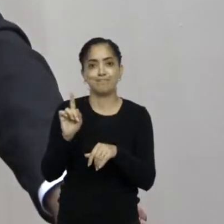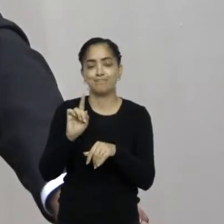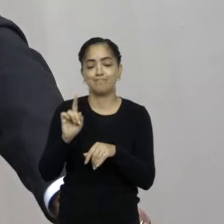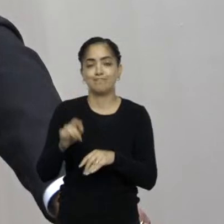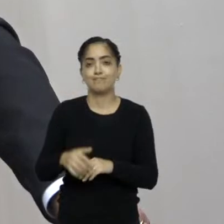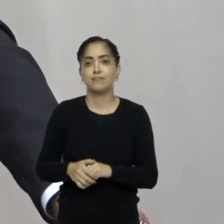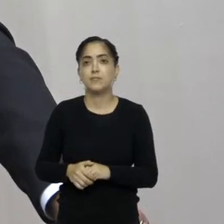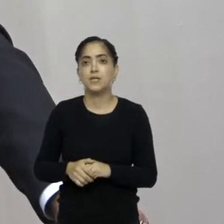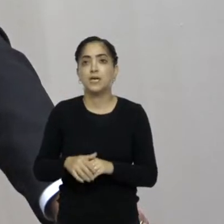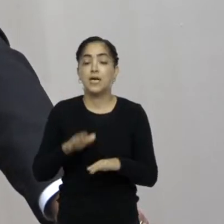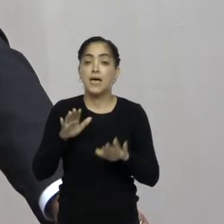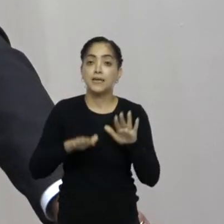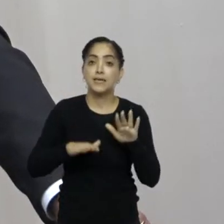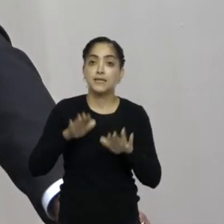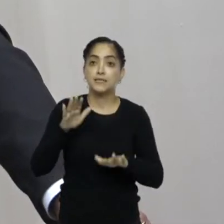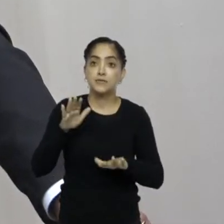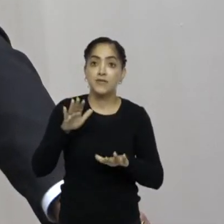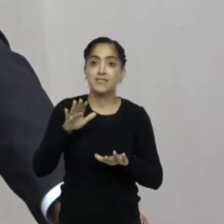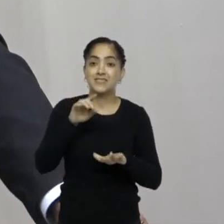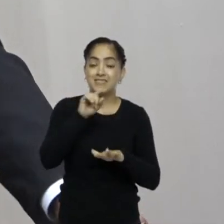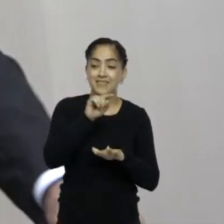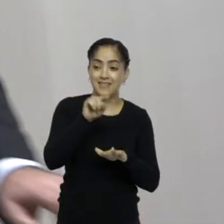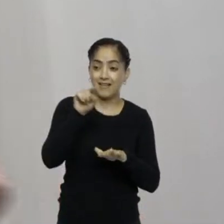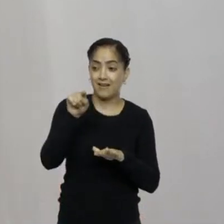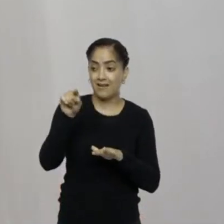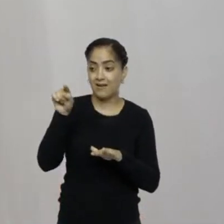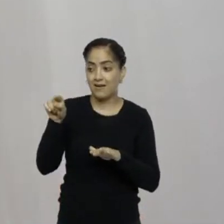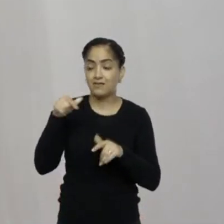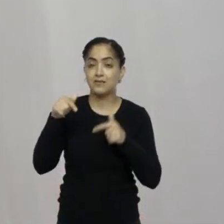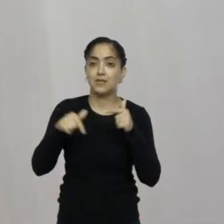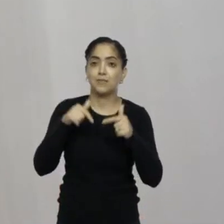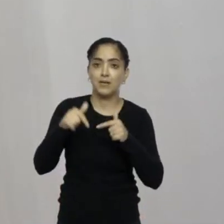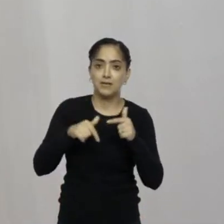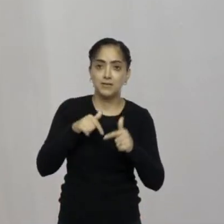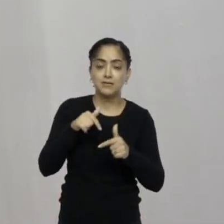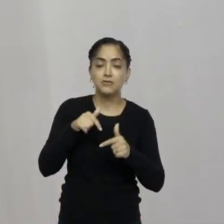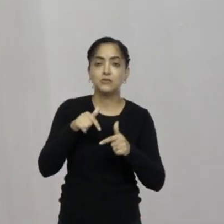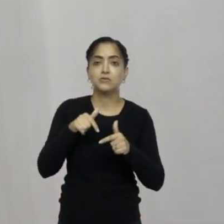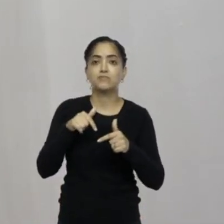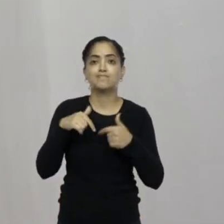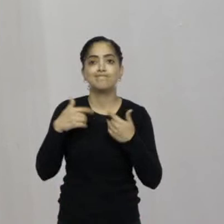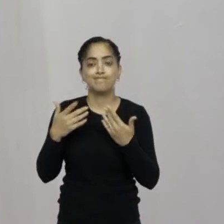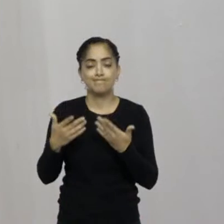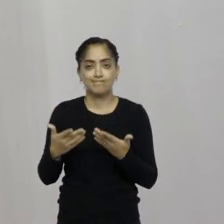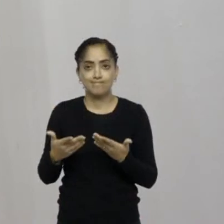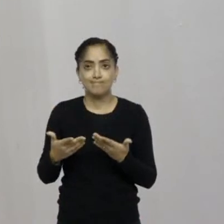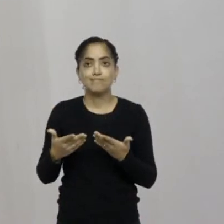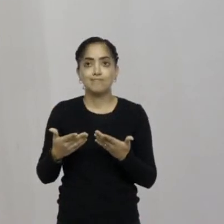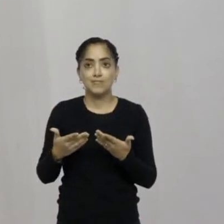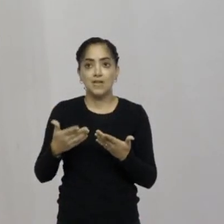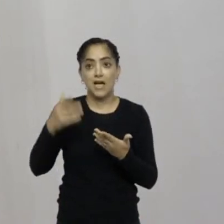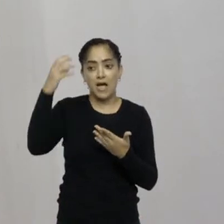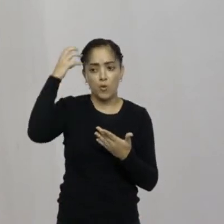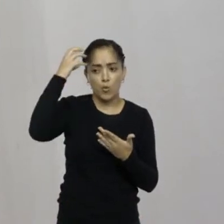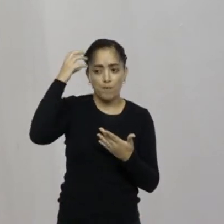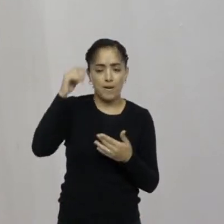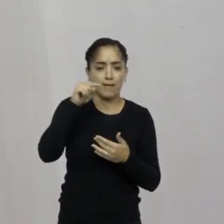E aí, às vezes, quem está na ponta da linha acaba sendo o culpado.